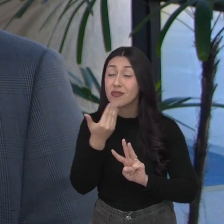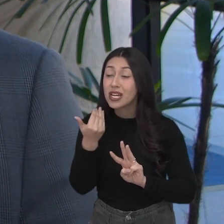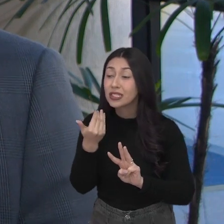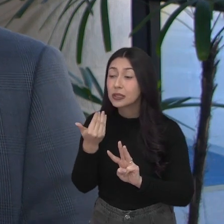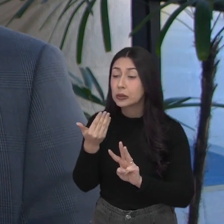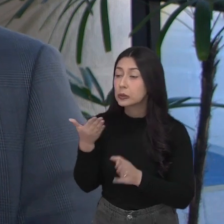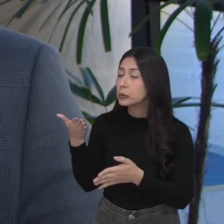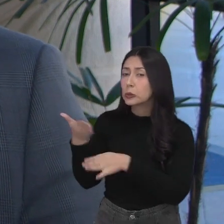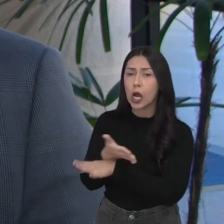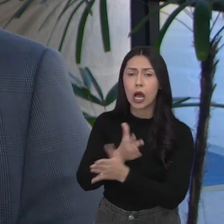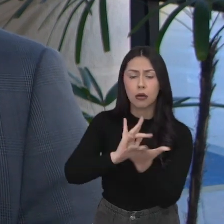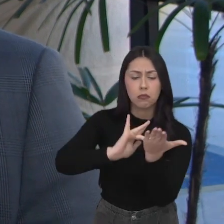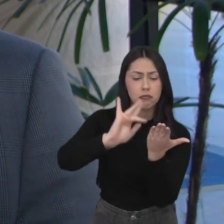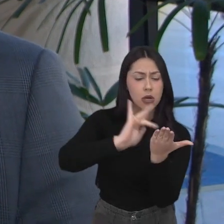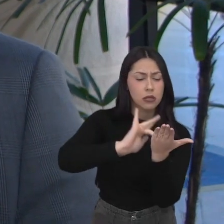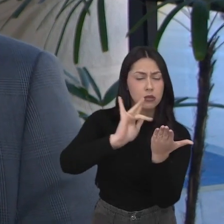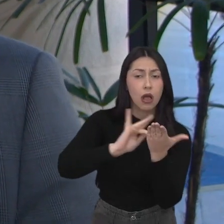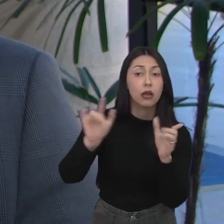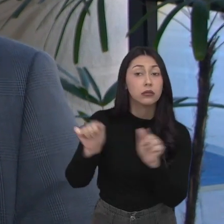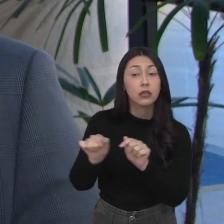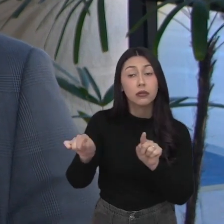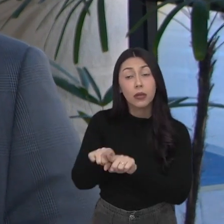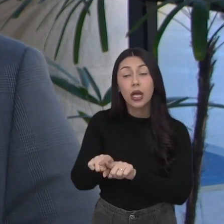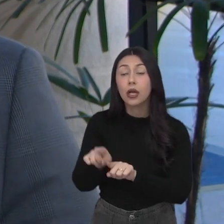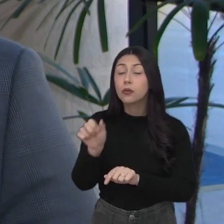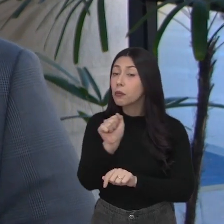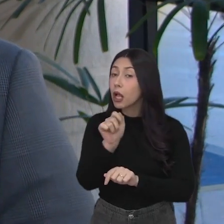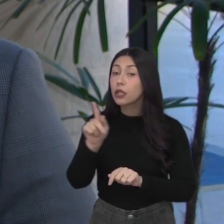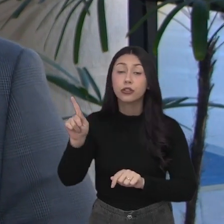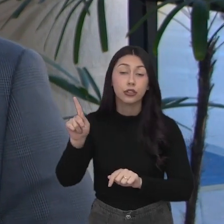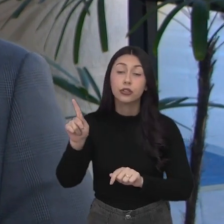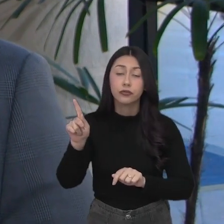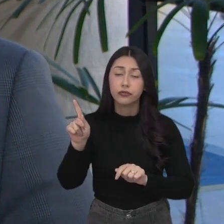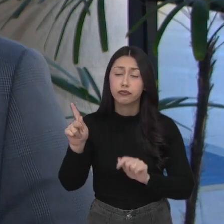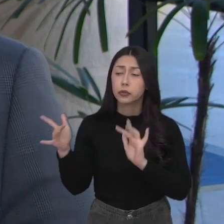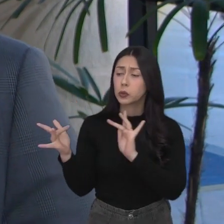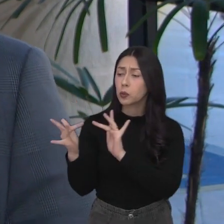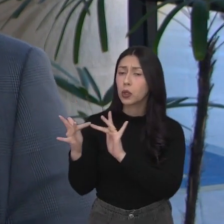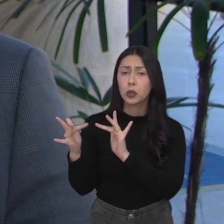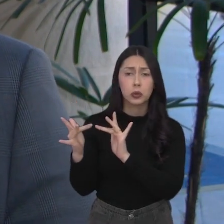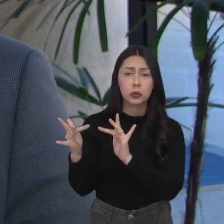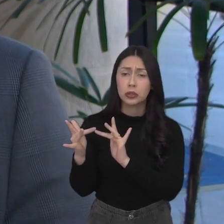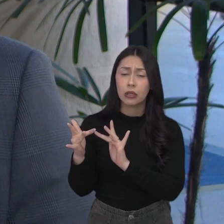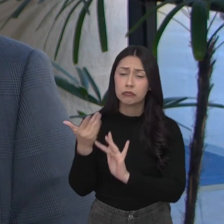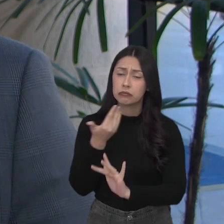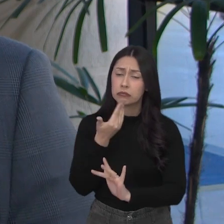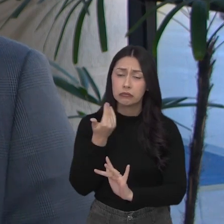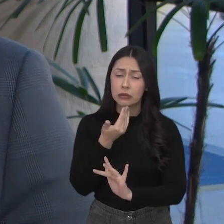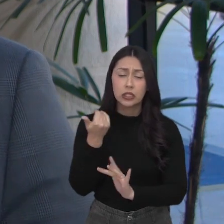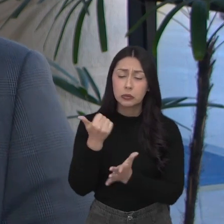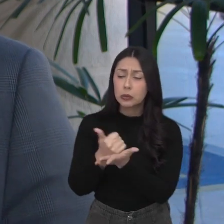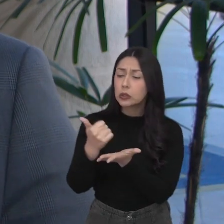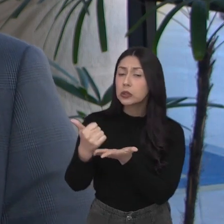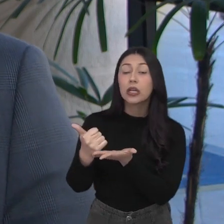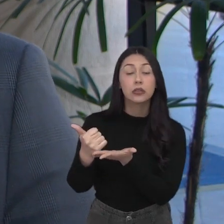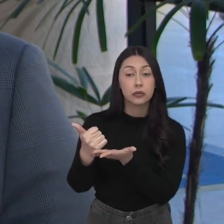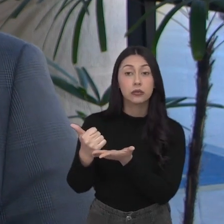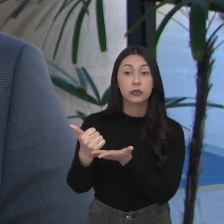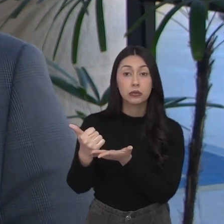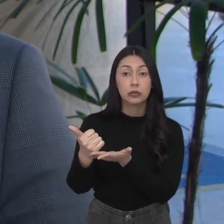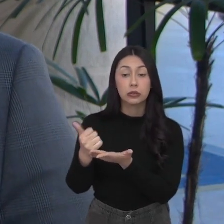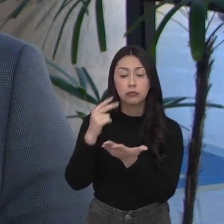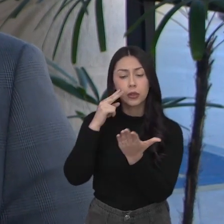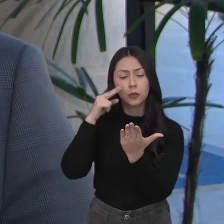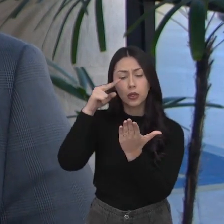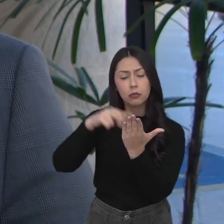fácil acesso. Hoje pelo celular, pelo aplicativo, é possível de você ter o contato com essas minutas de contrato e